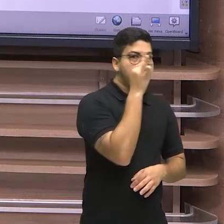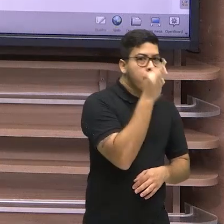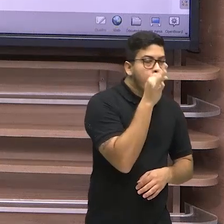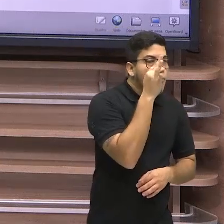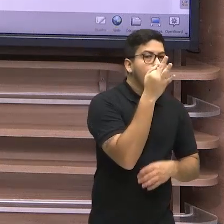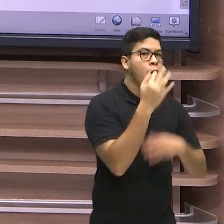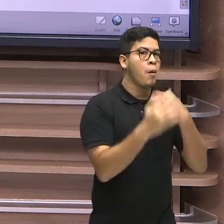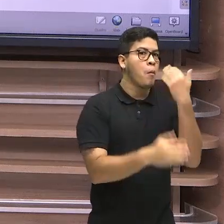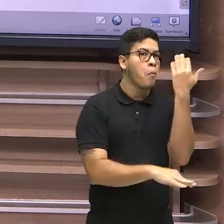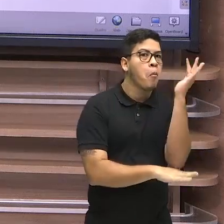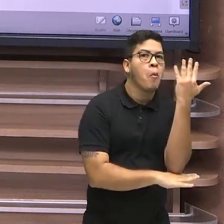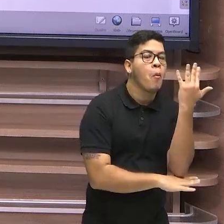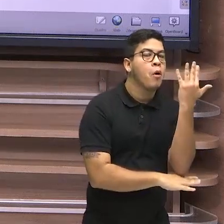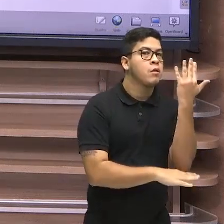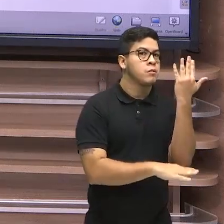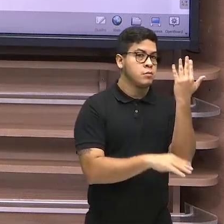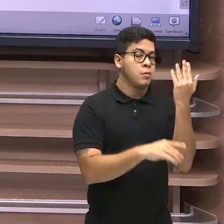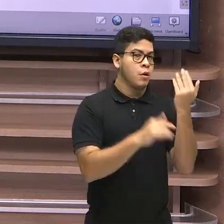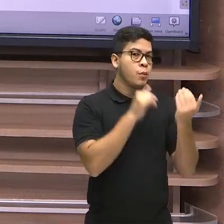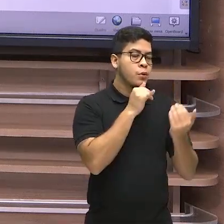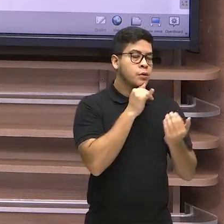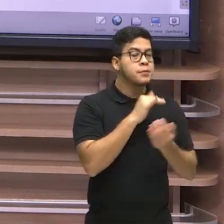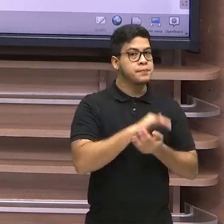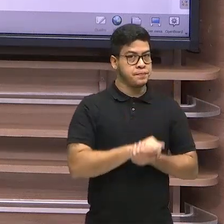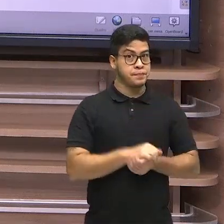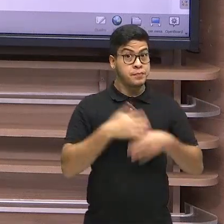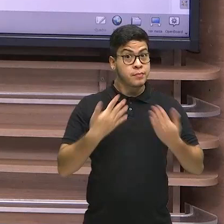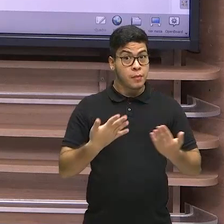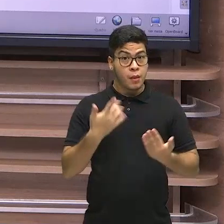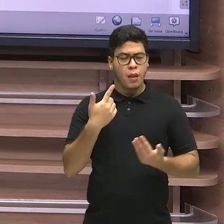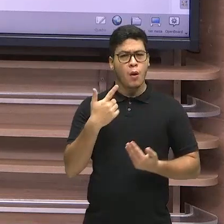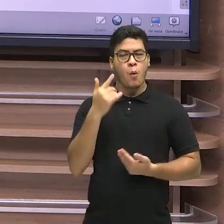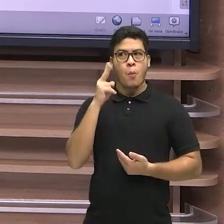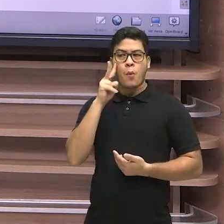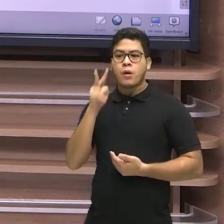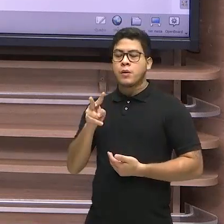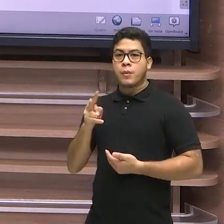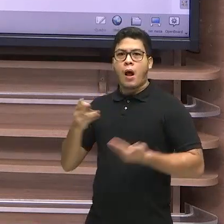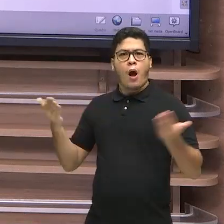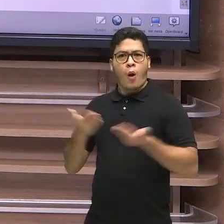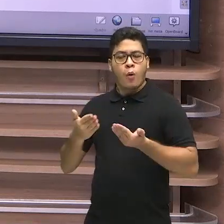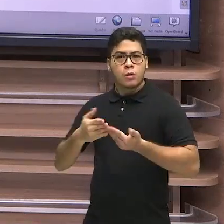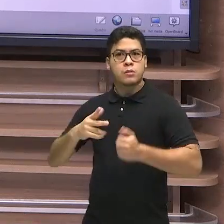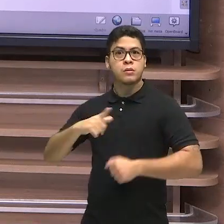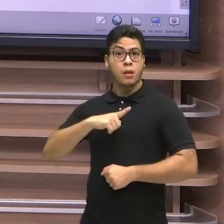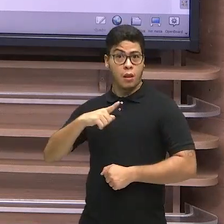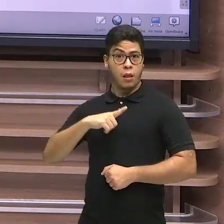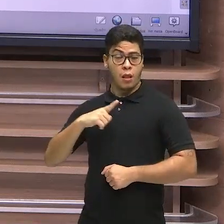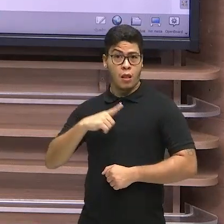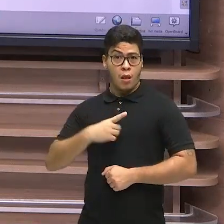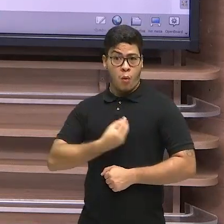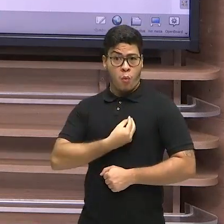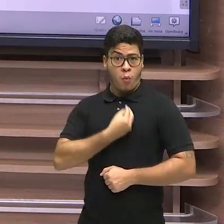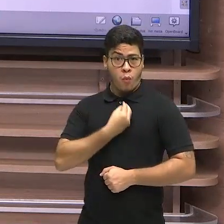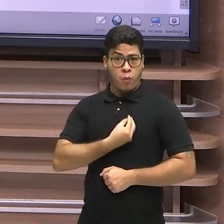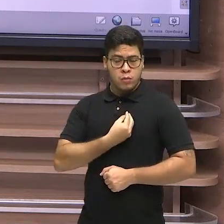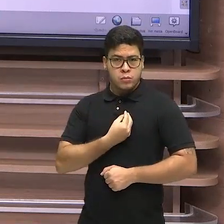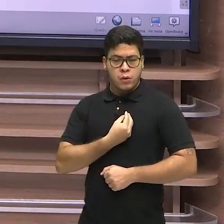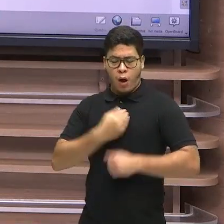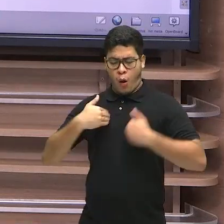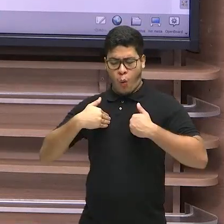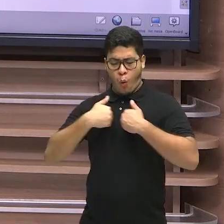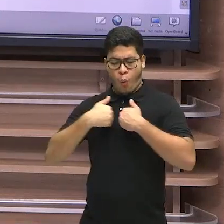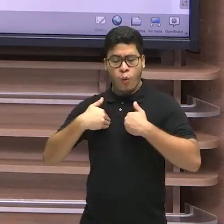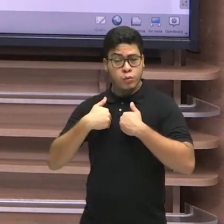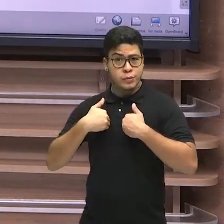imaginem só que vocês podem estar vendo animais e plantas que talvez os filhos e netos de vocês